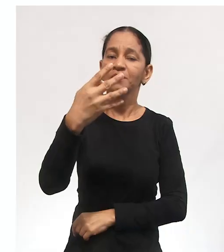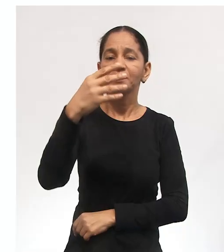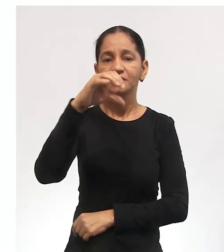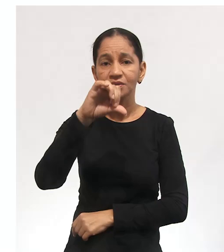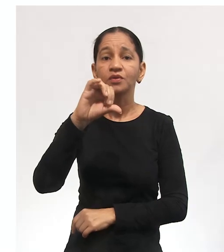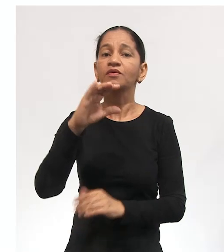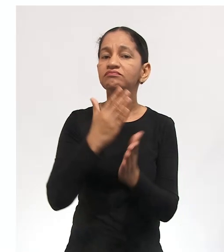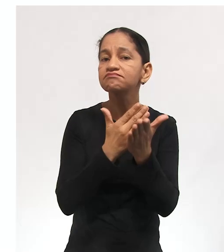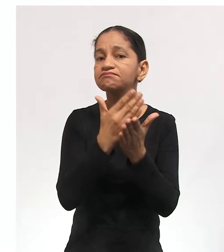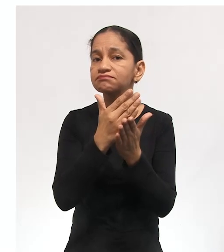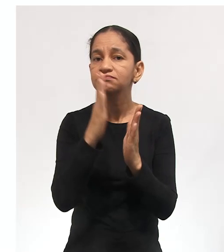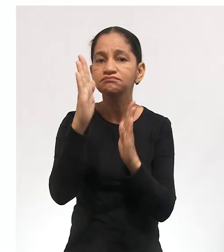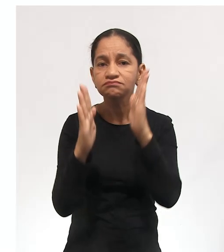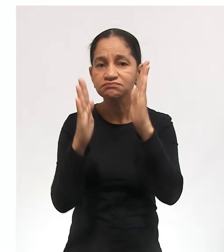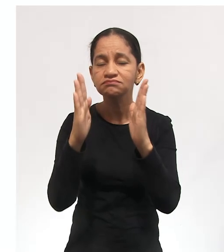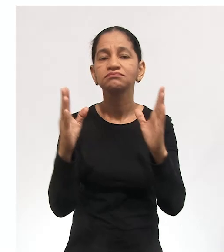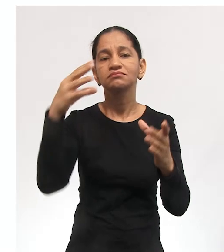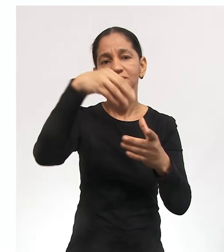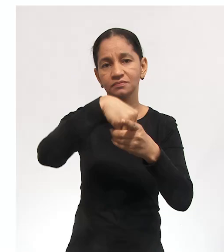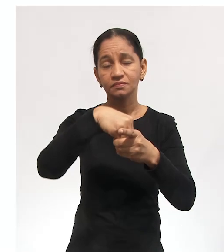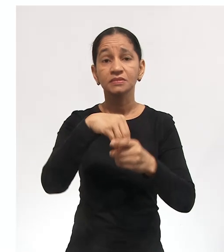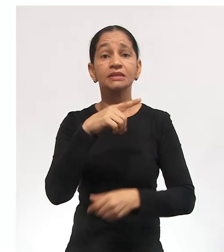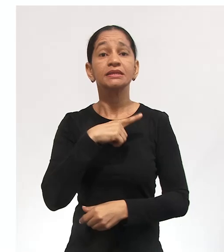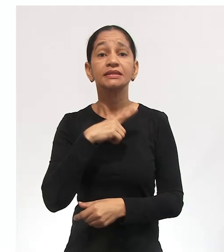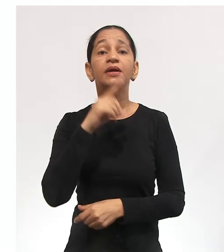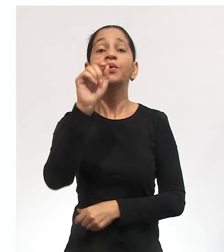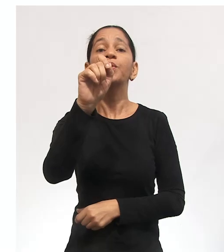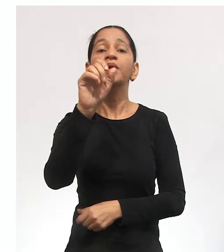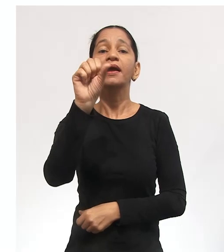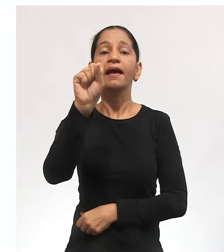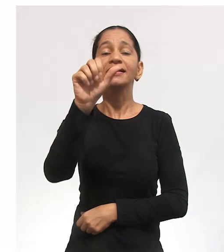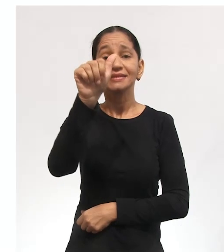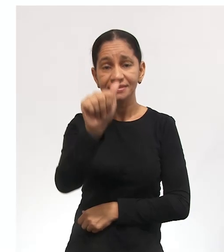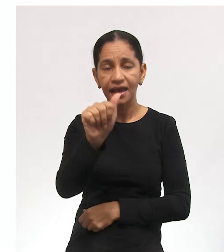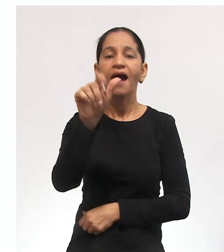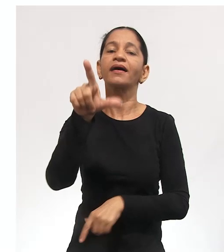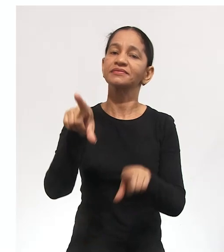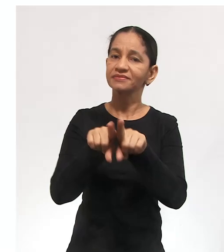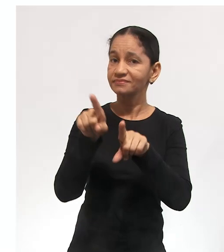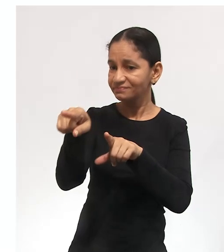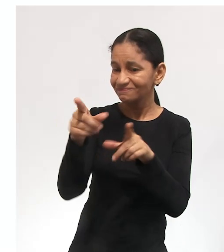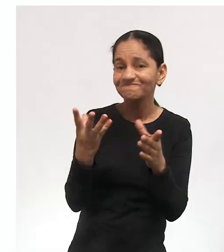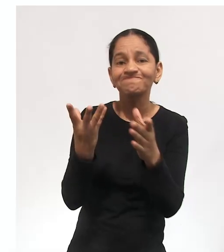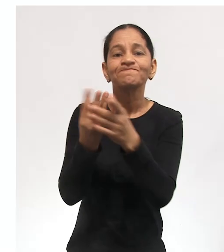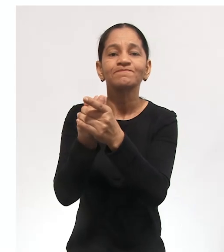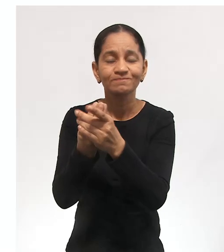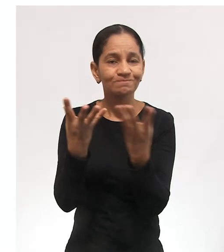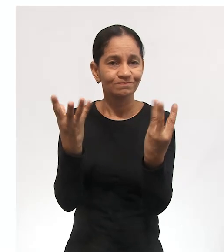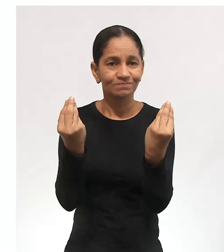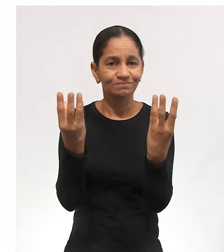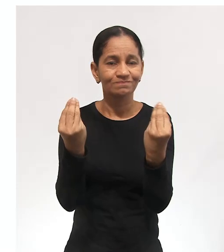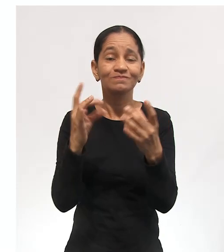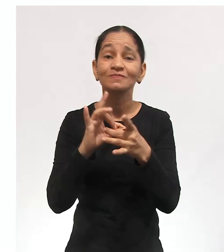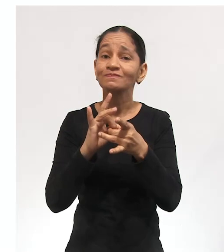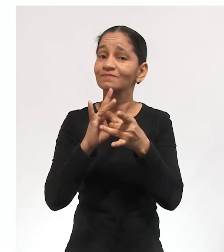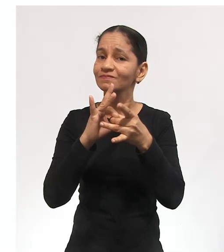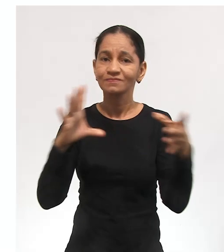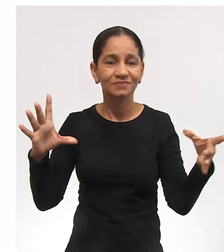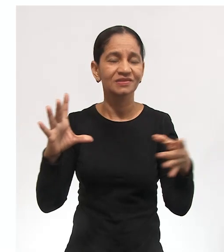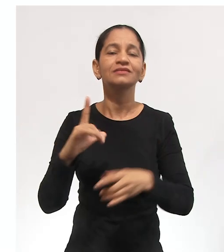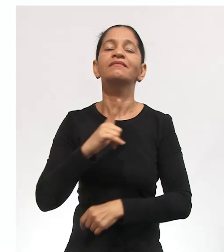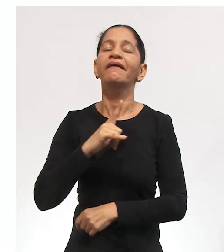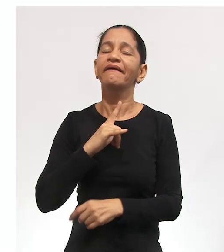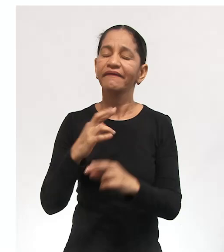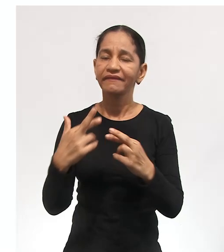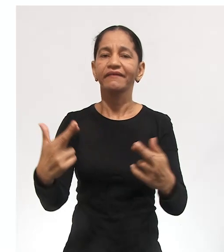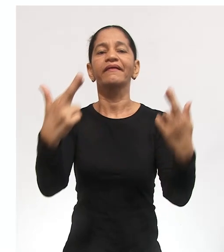Na sociedade em comum, a gente tem também uma responsabilidade ilimitada, até porque é importante